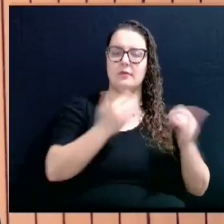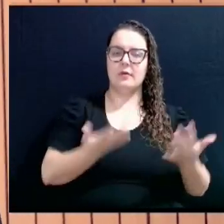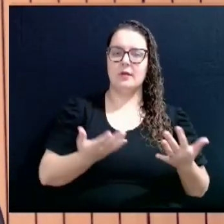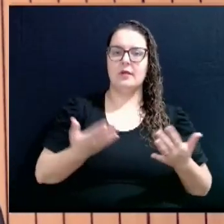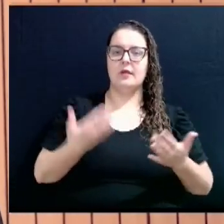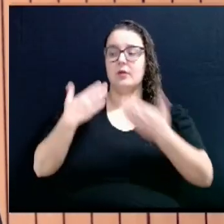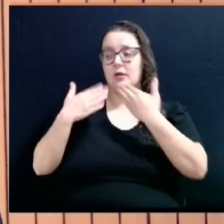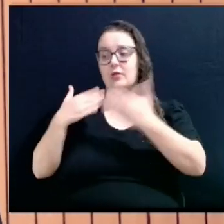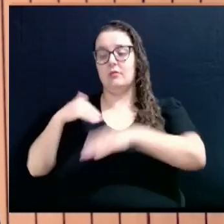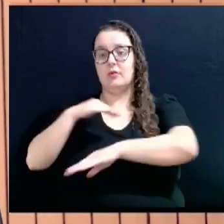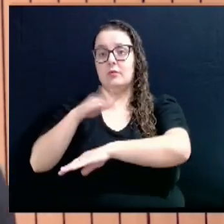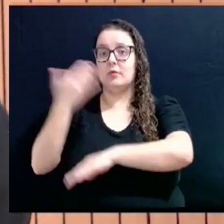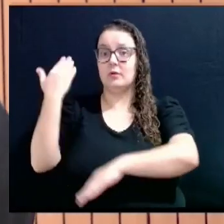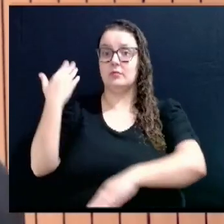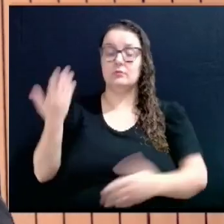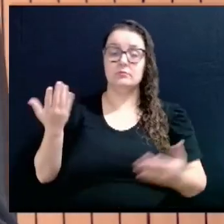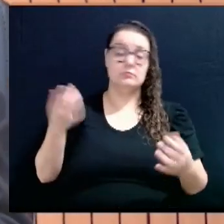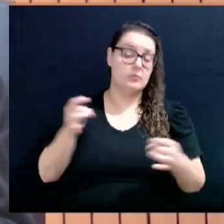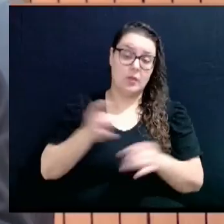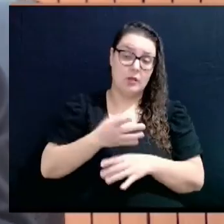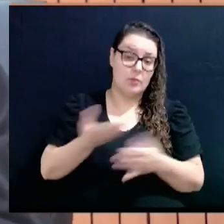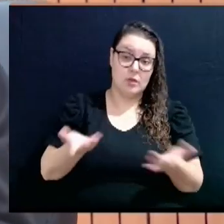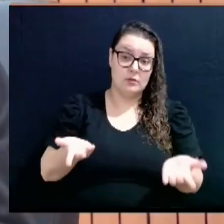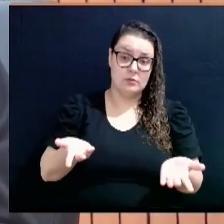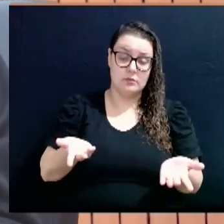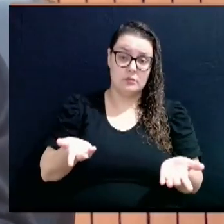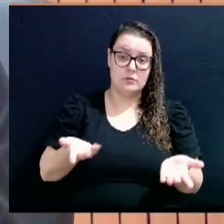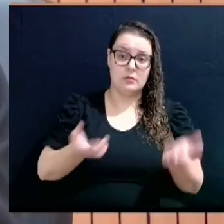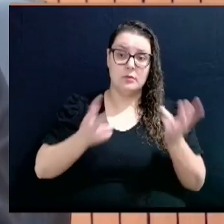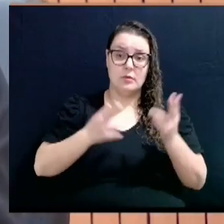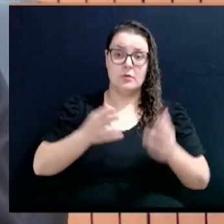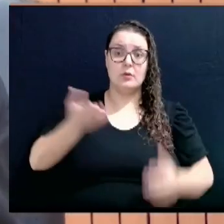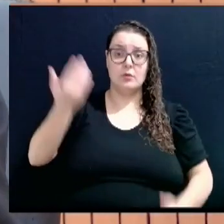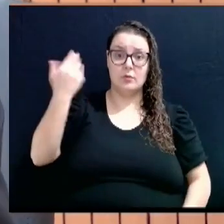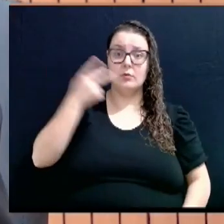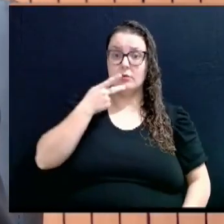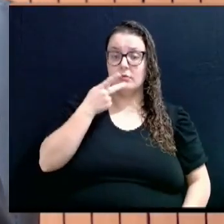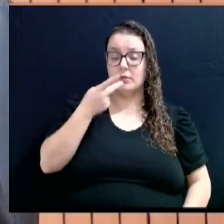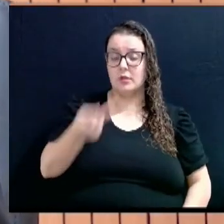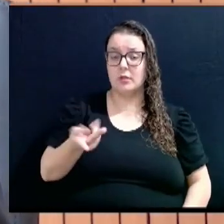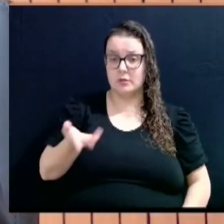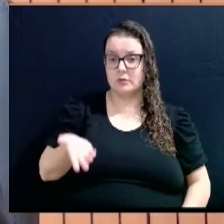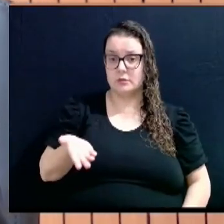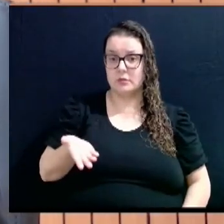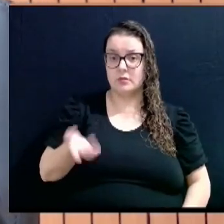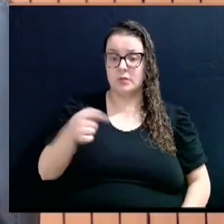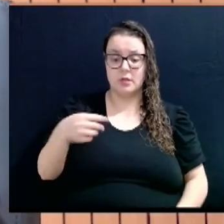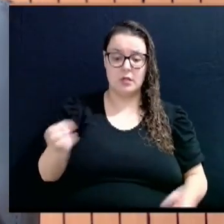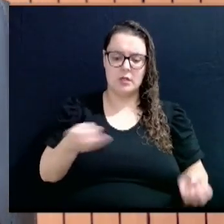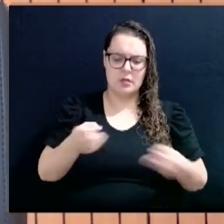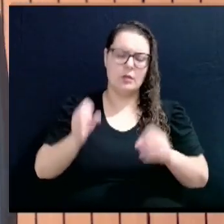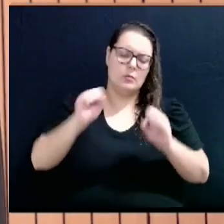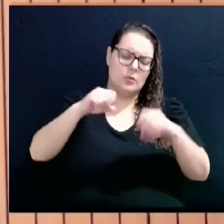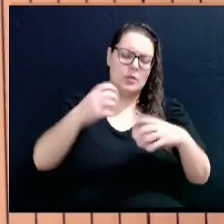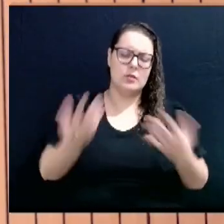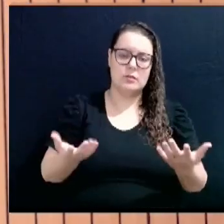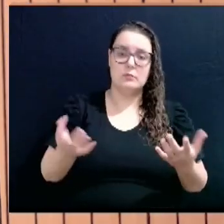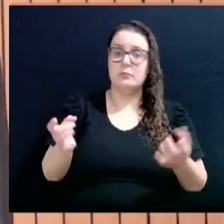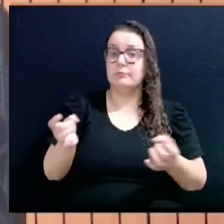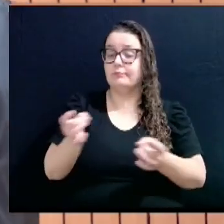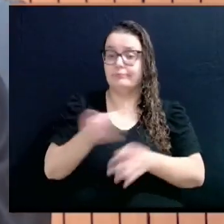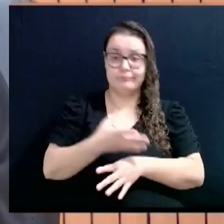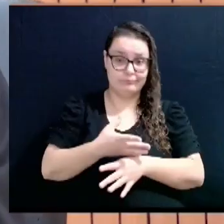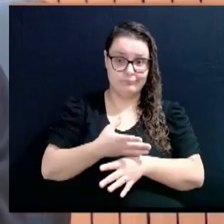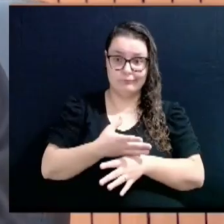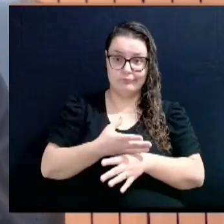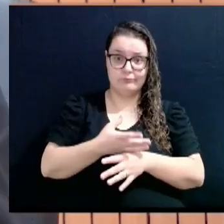dia. Está acabando. Né? Como foi muito bem dito aqui, é a modernidade? Sim, mas acaba com aquela afetividade, com